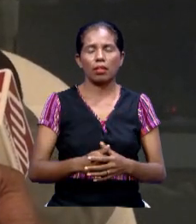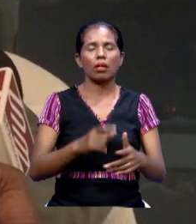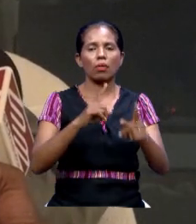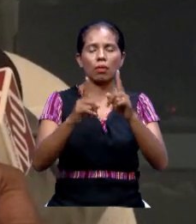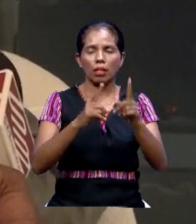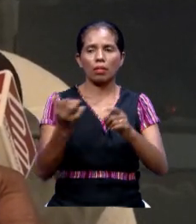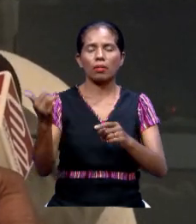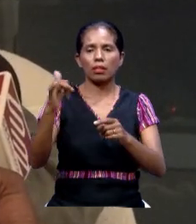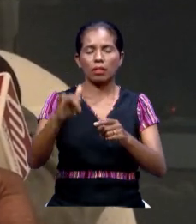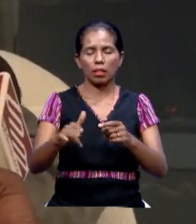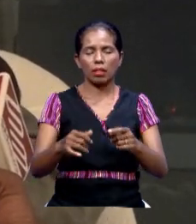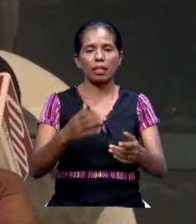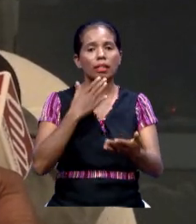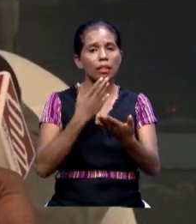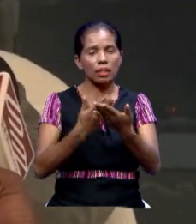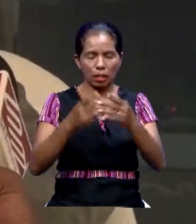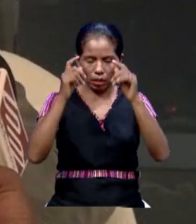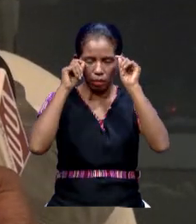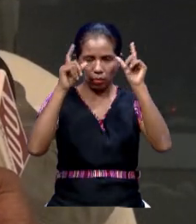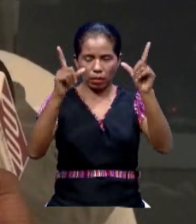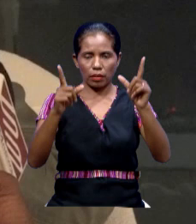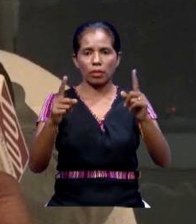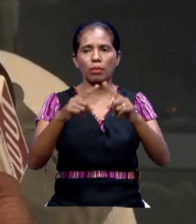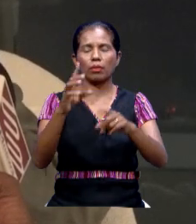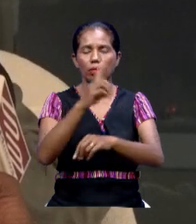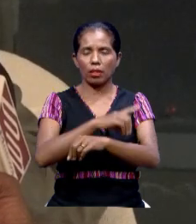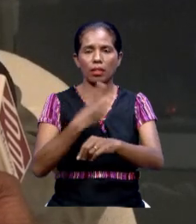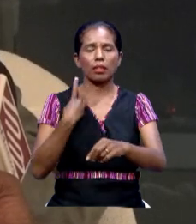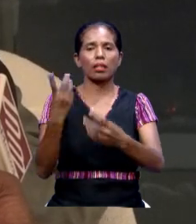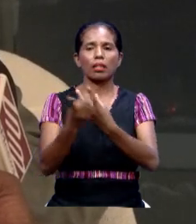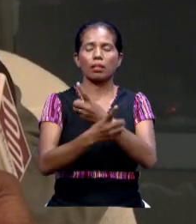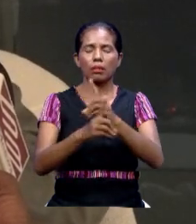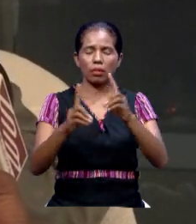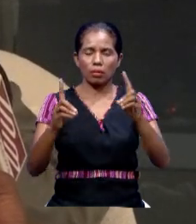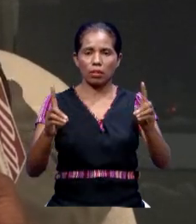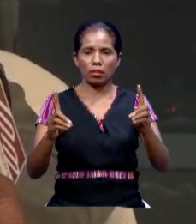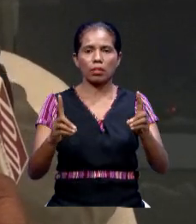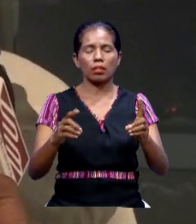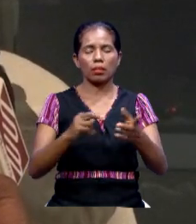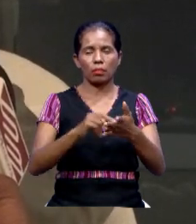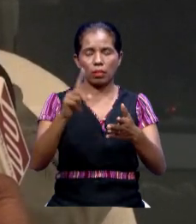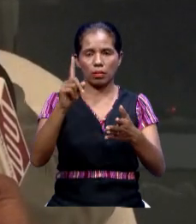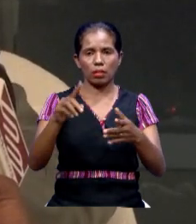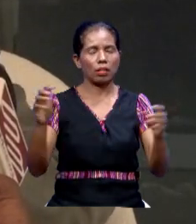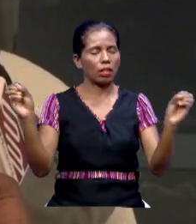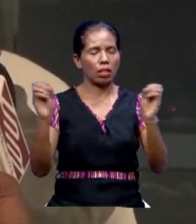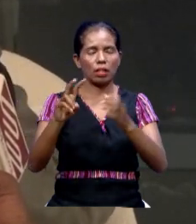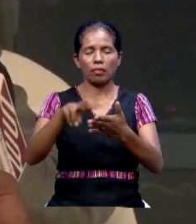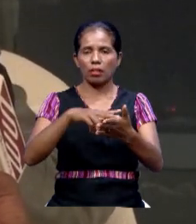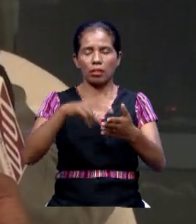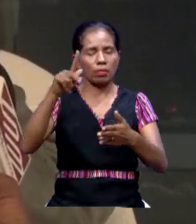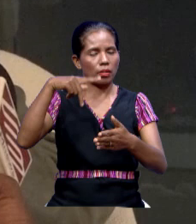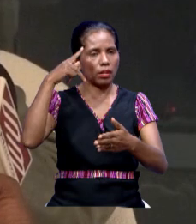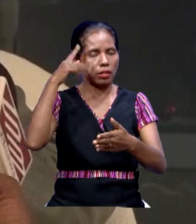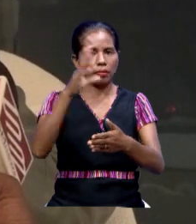si o sucesso de Timor-União, que hoje é a democracia número um em South East Asia, lá é a violência política, lá